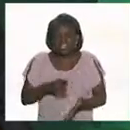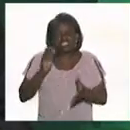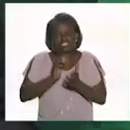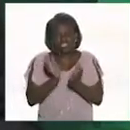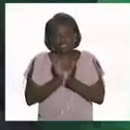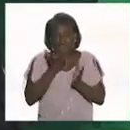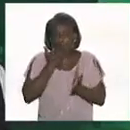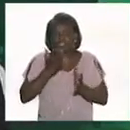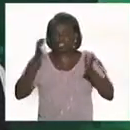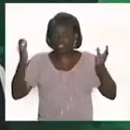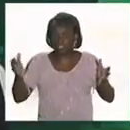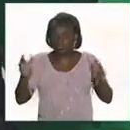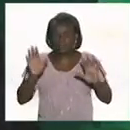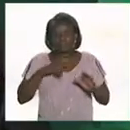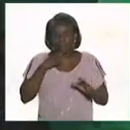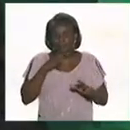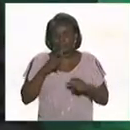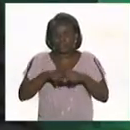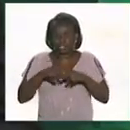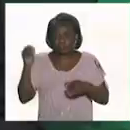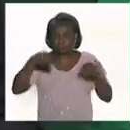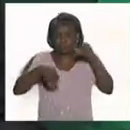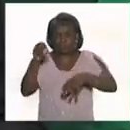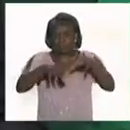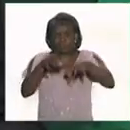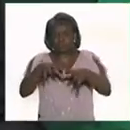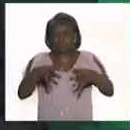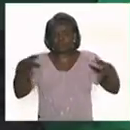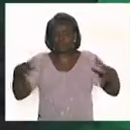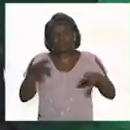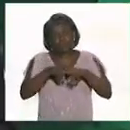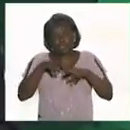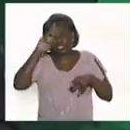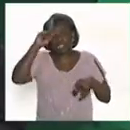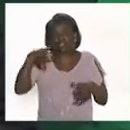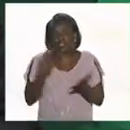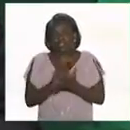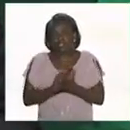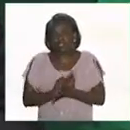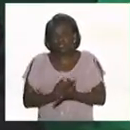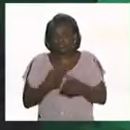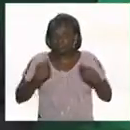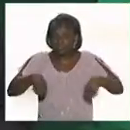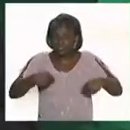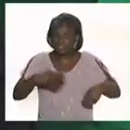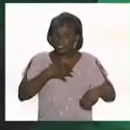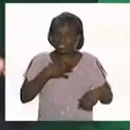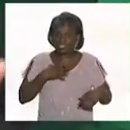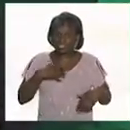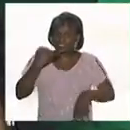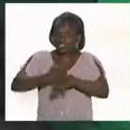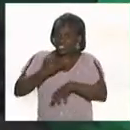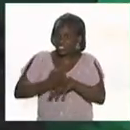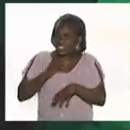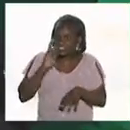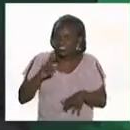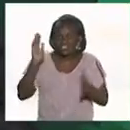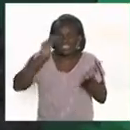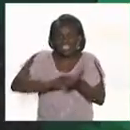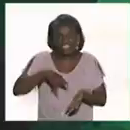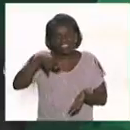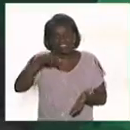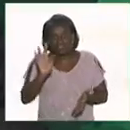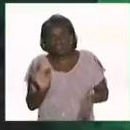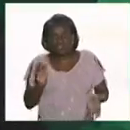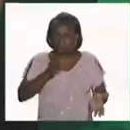os grandes, mas nem sempre aconteceu. Por isso incharam o campeonato, que para mim foi um grande equívoco, né? Porque era exatamente ter a sensação de chegar um Volta Redonda numa